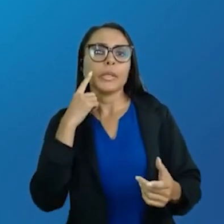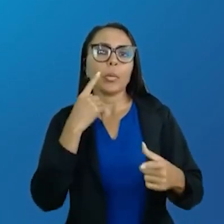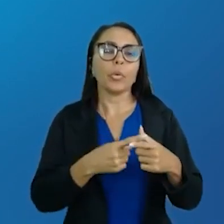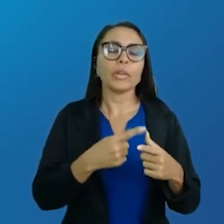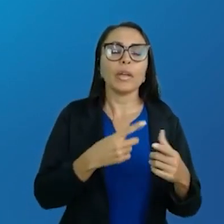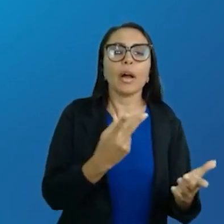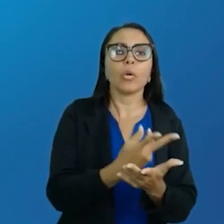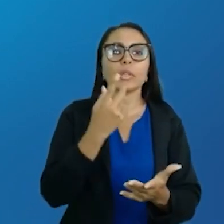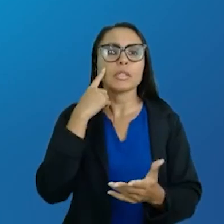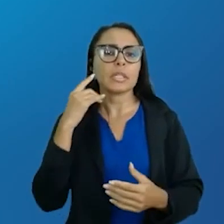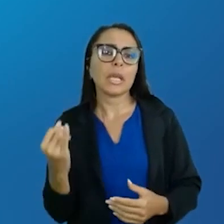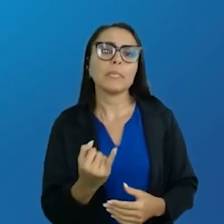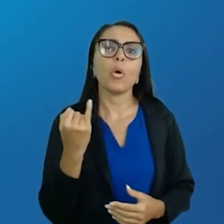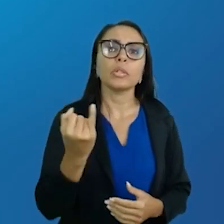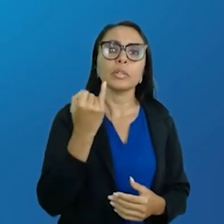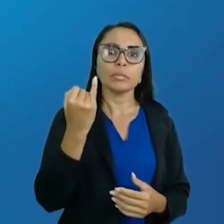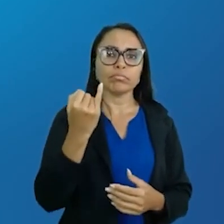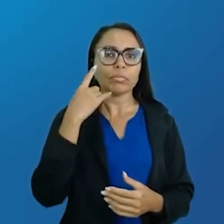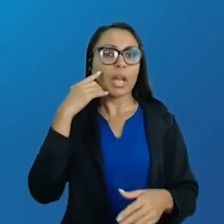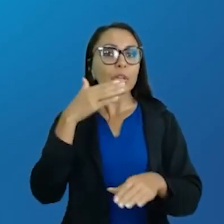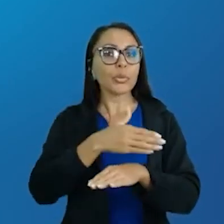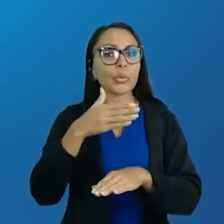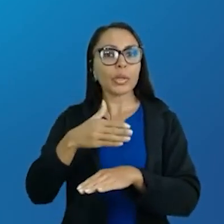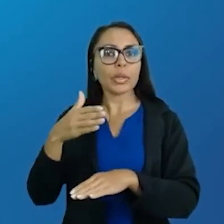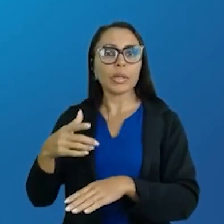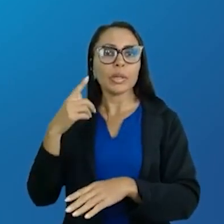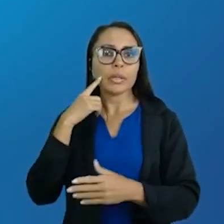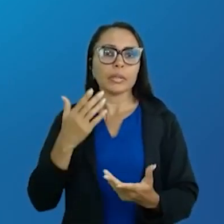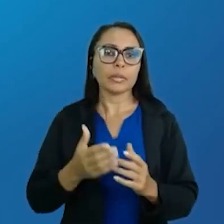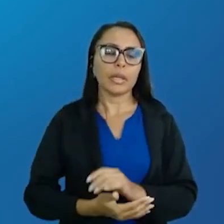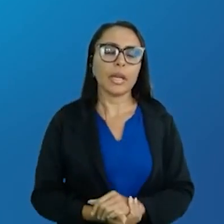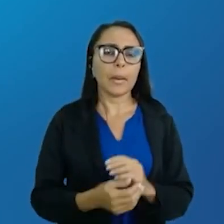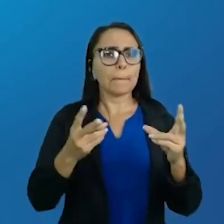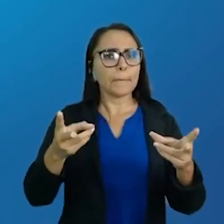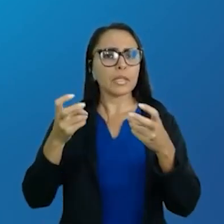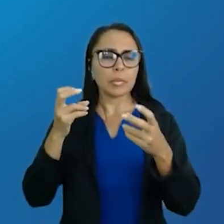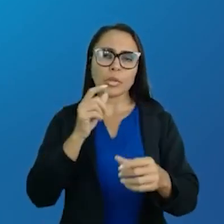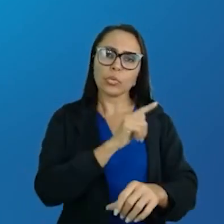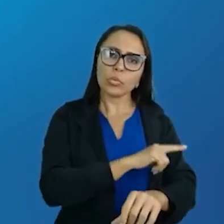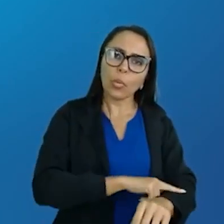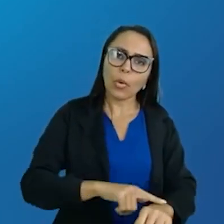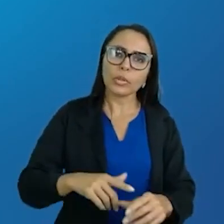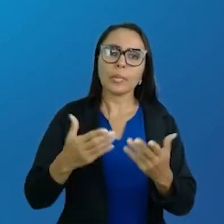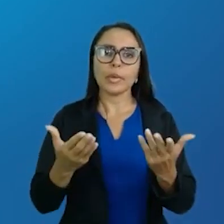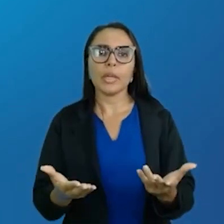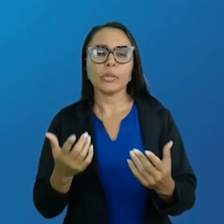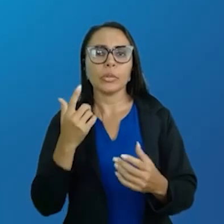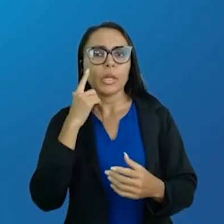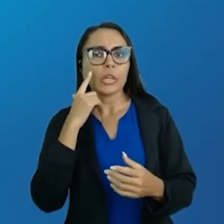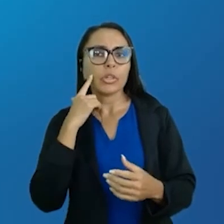importante para o X e o Y? Porque são princípios que influenciam na percepção e no comportamento que os usuários terão diante da